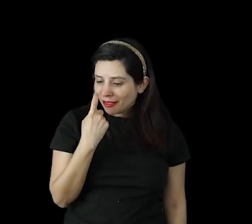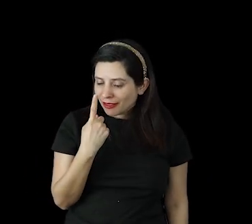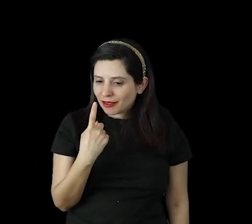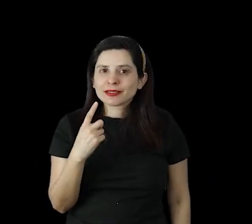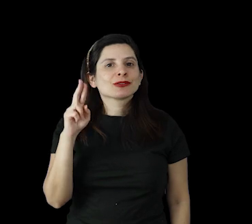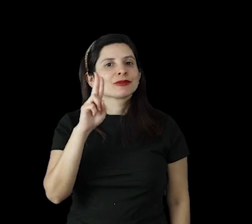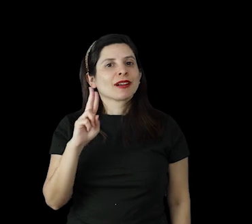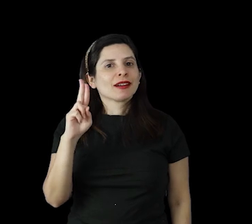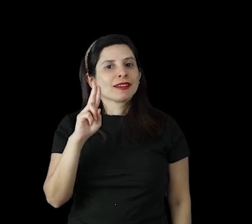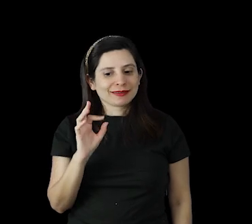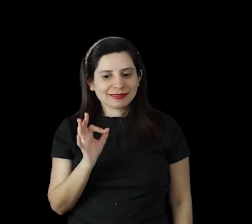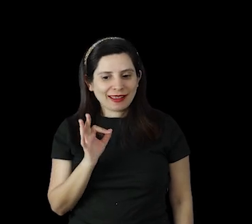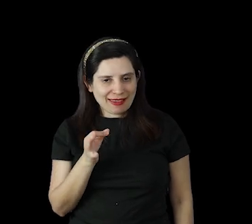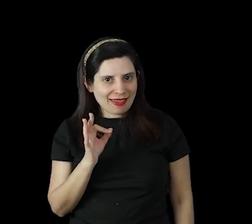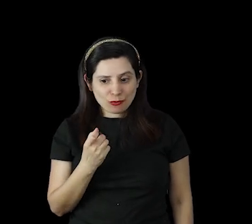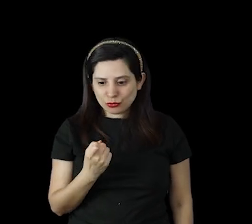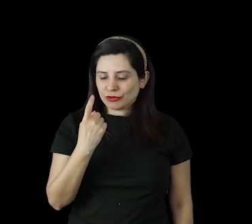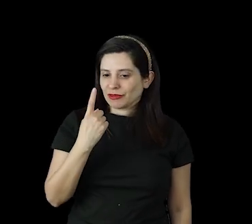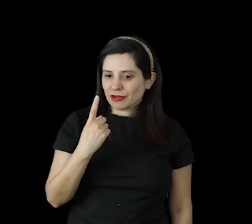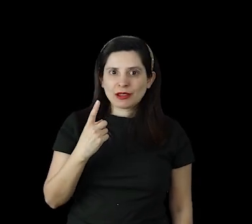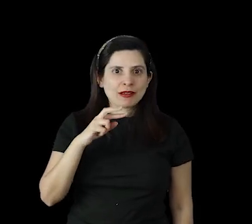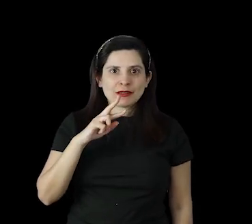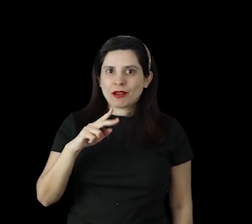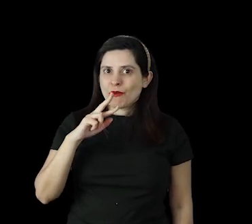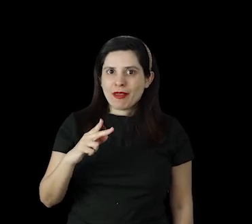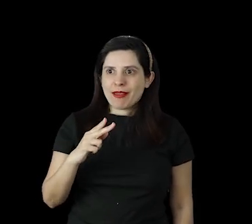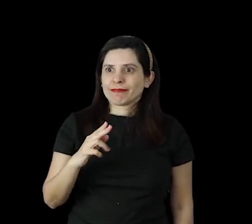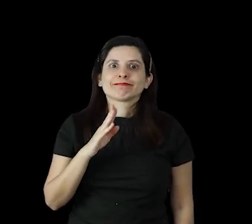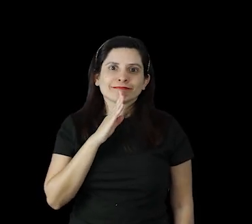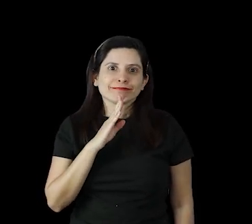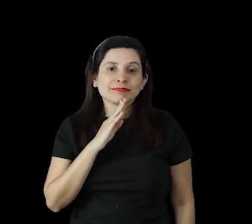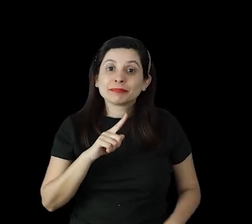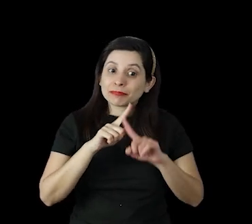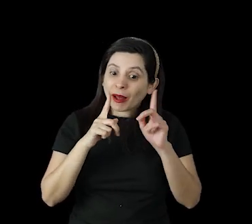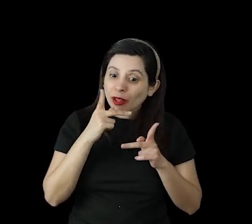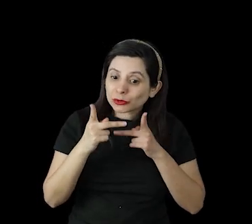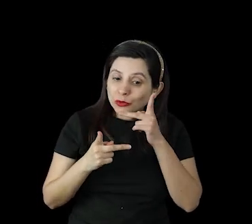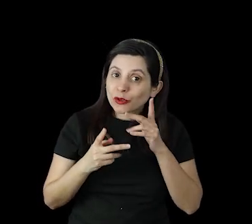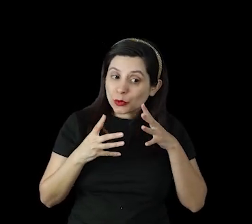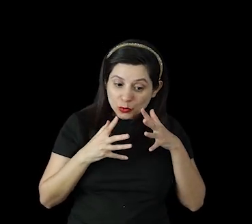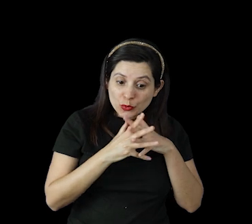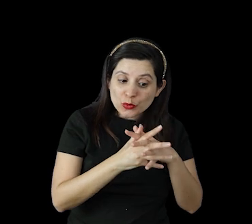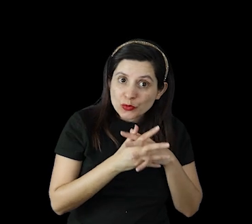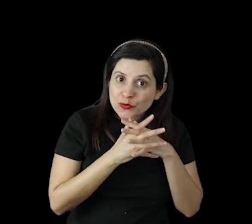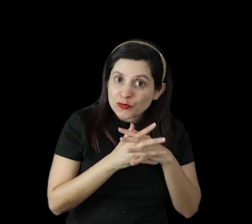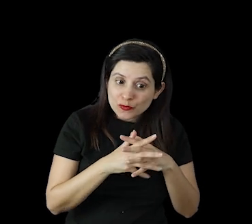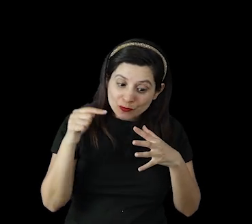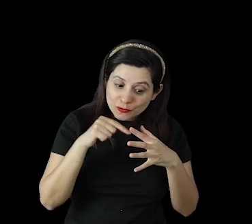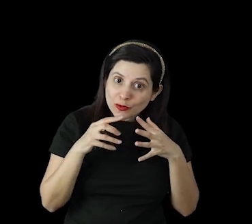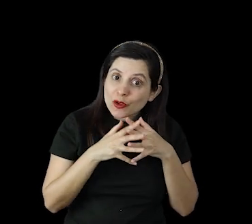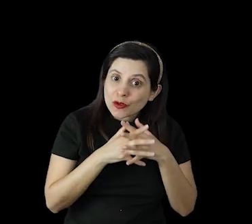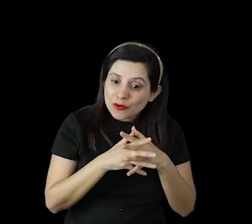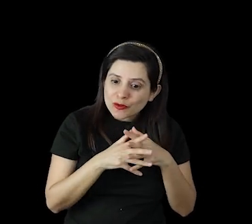gente trabalhar, né, o estranho que não é totalmente reconhecível. Mas eu estou falando do confuso, que é confuso porque